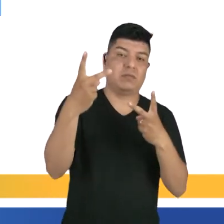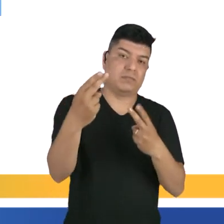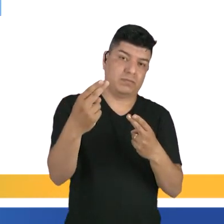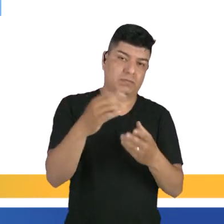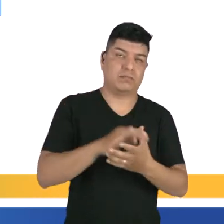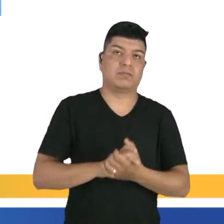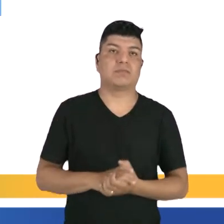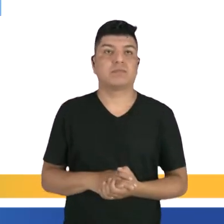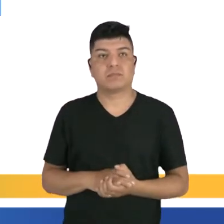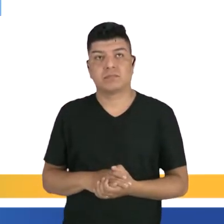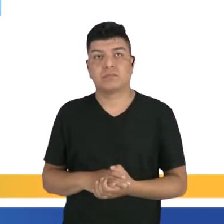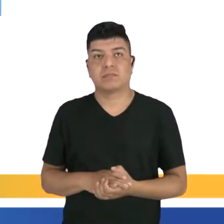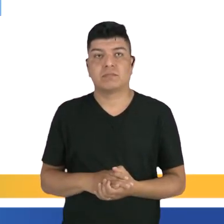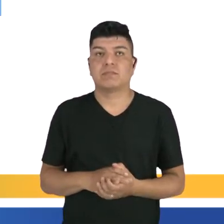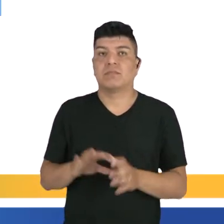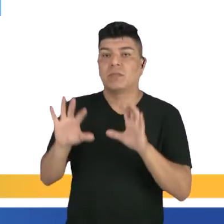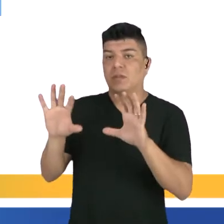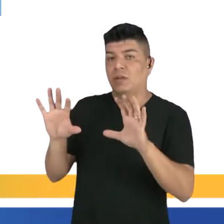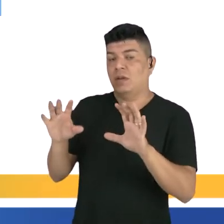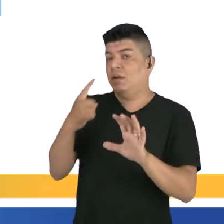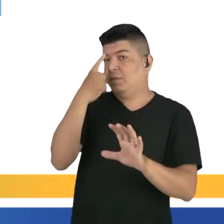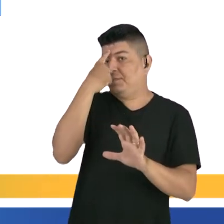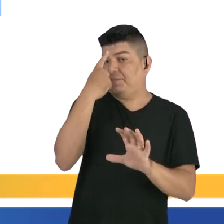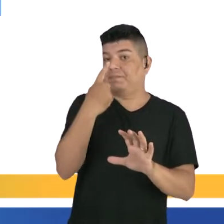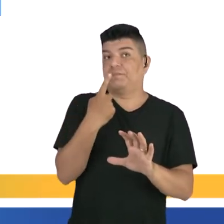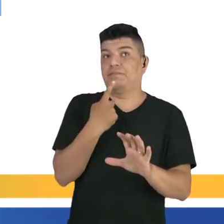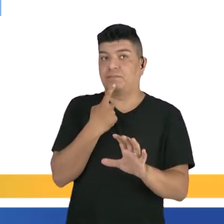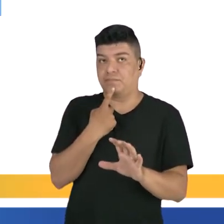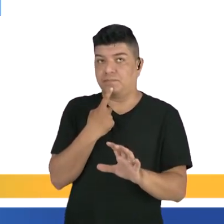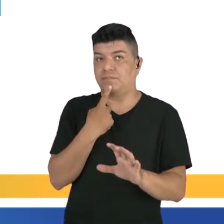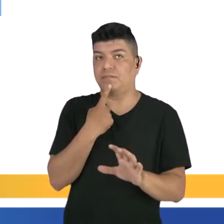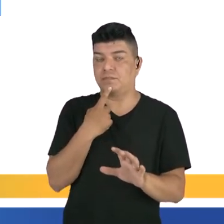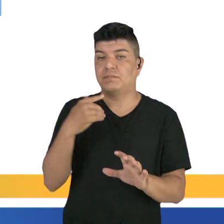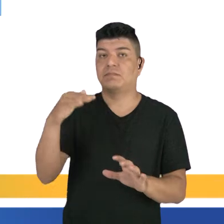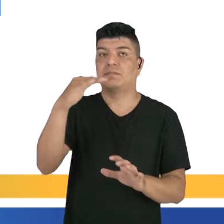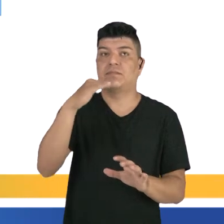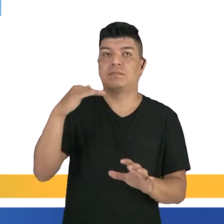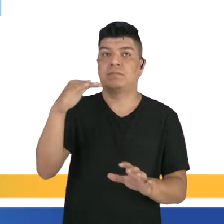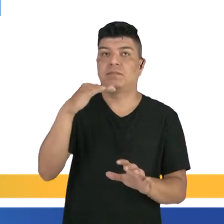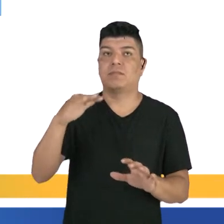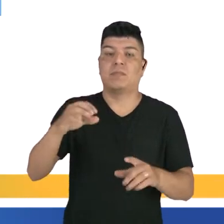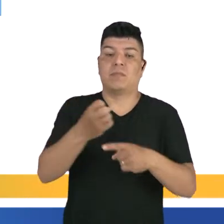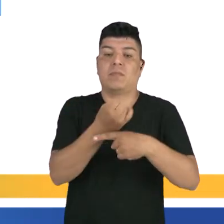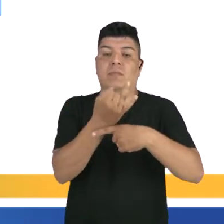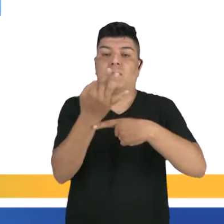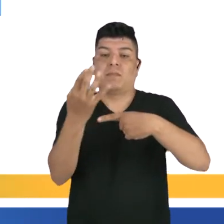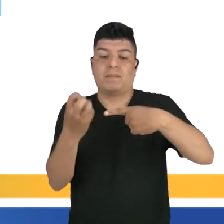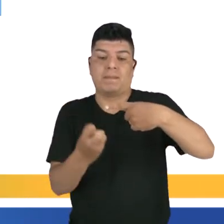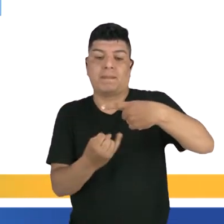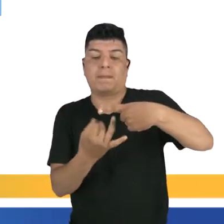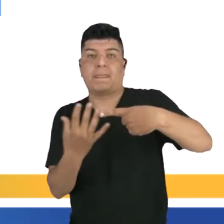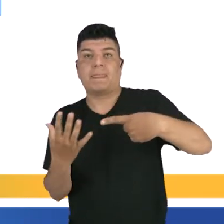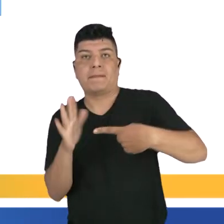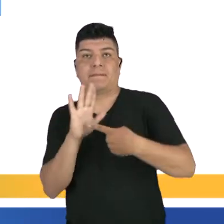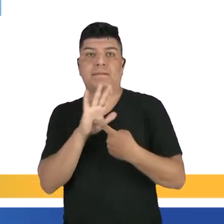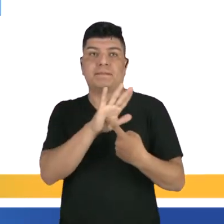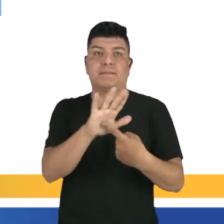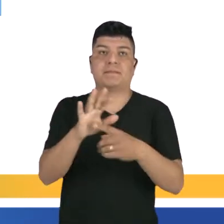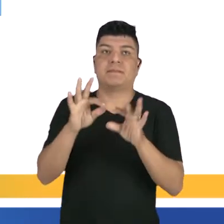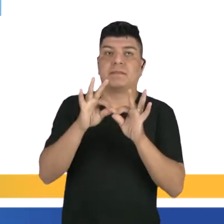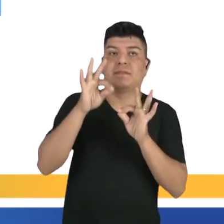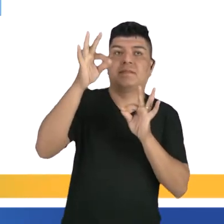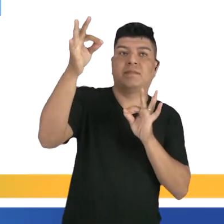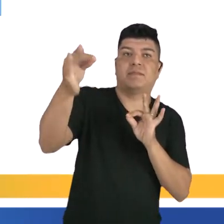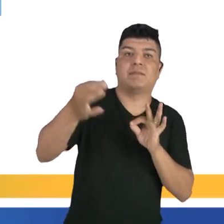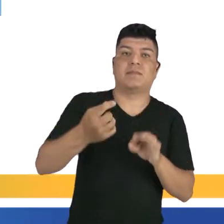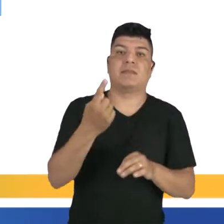outra. Aí vemos a pergunta: de acordo com a imagem acima, que fração representa a distância entre